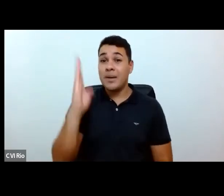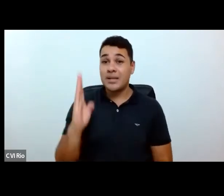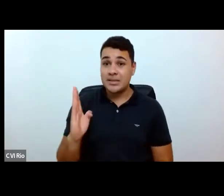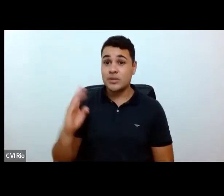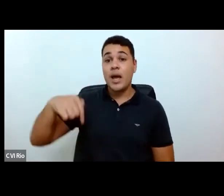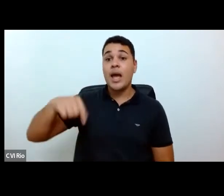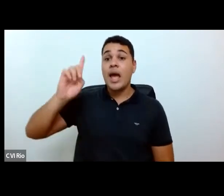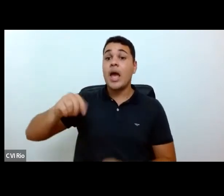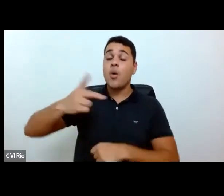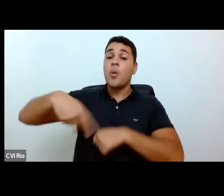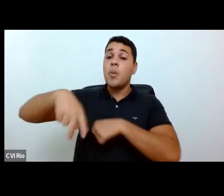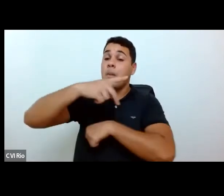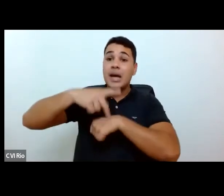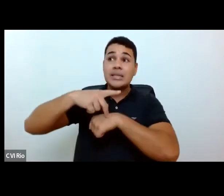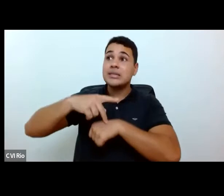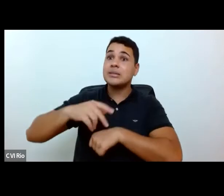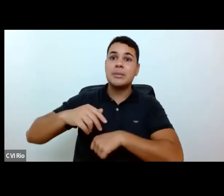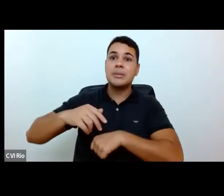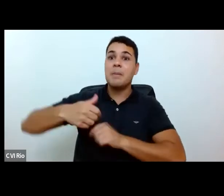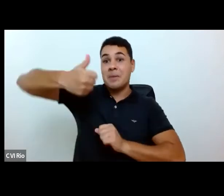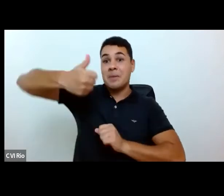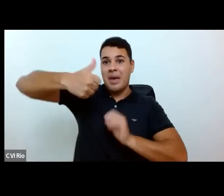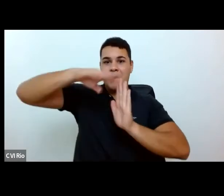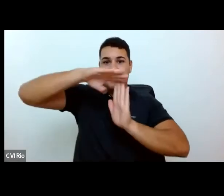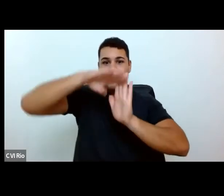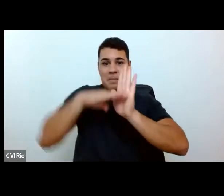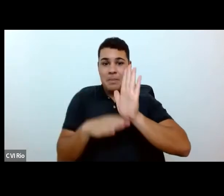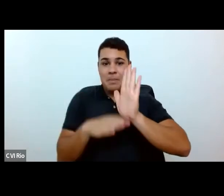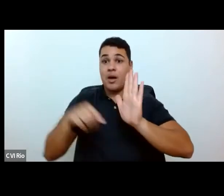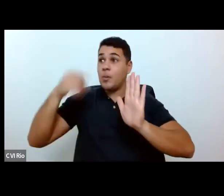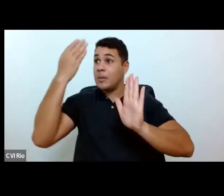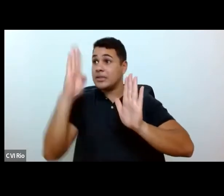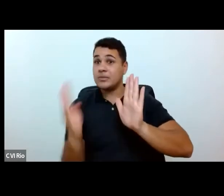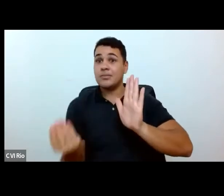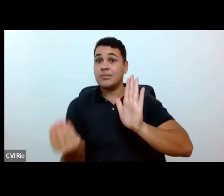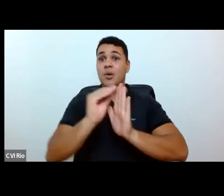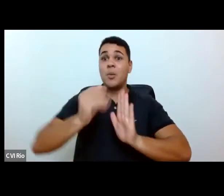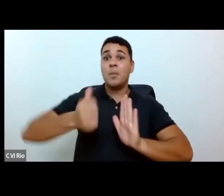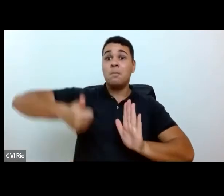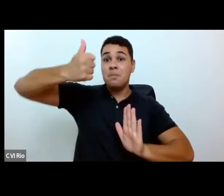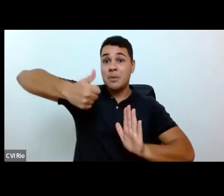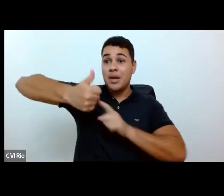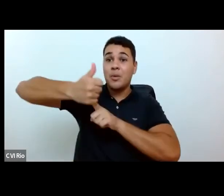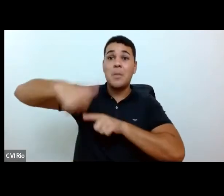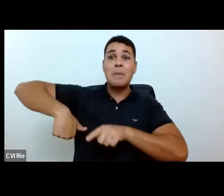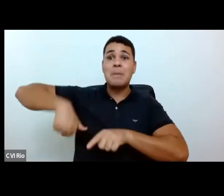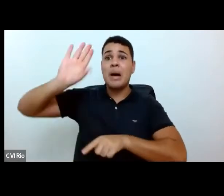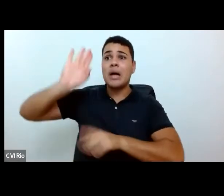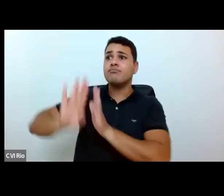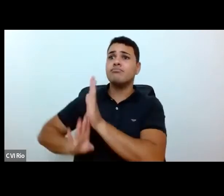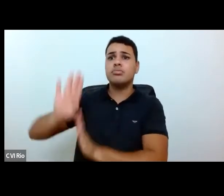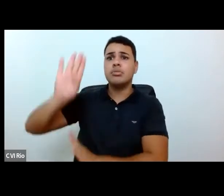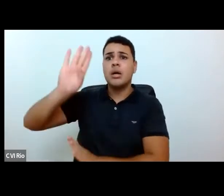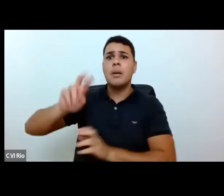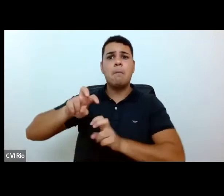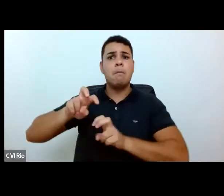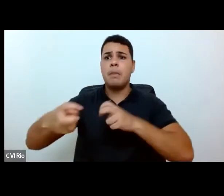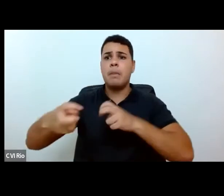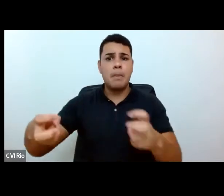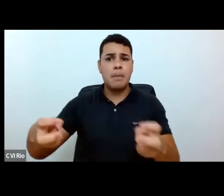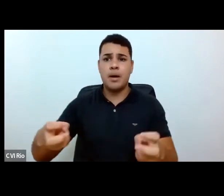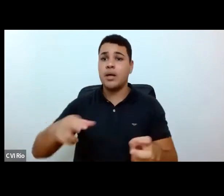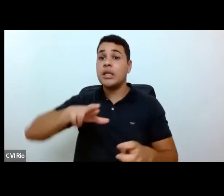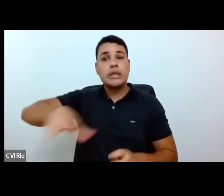pessoas travestis e transexuais por crimes de ódio, não por fatalidade, né? As pessoas trans no Brasil não morrem só de acidente de carro,